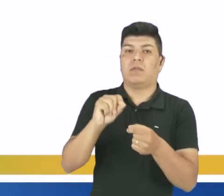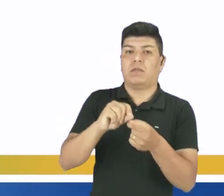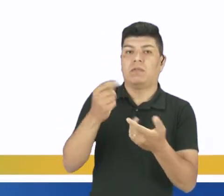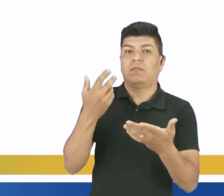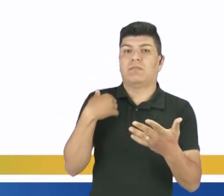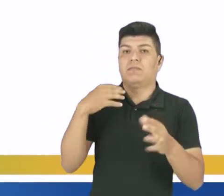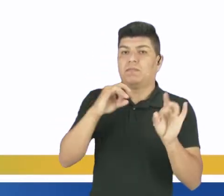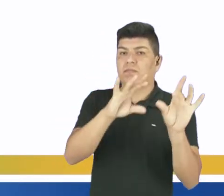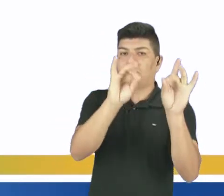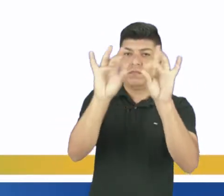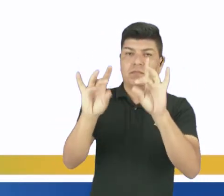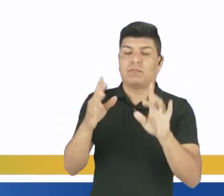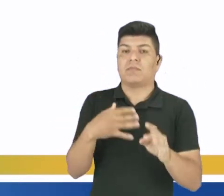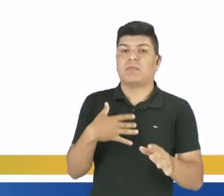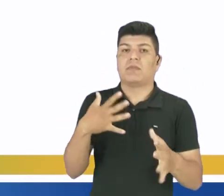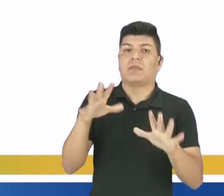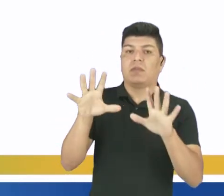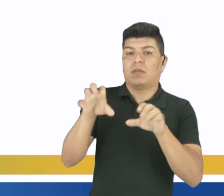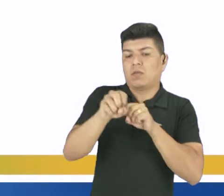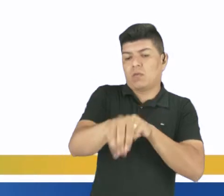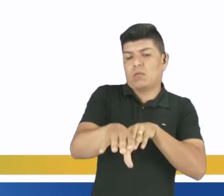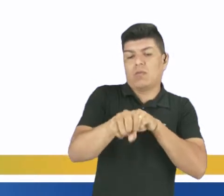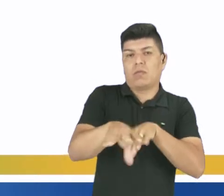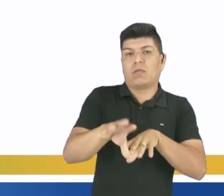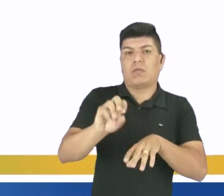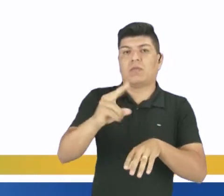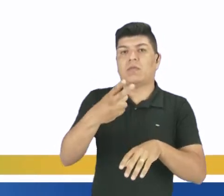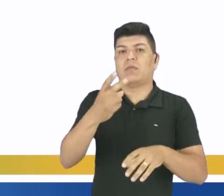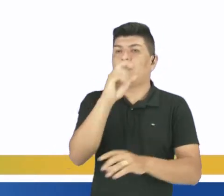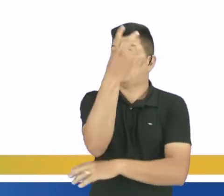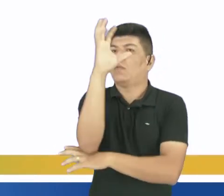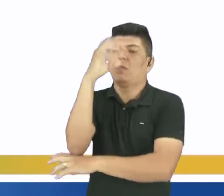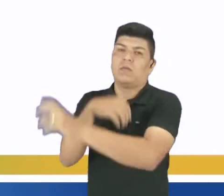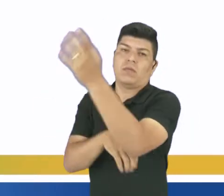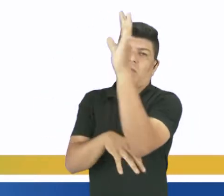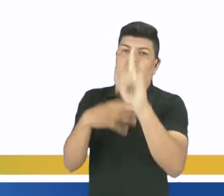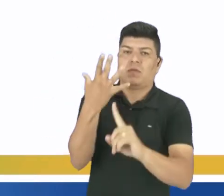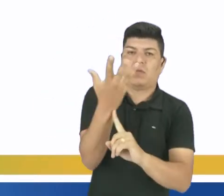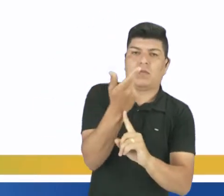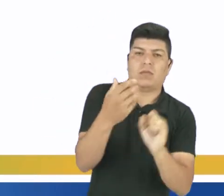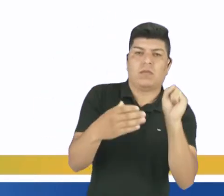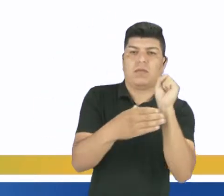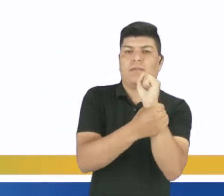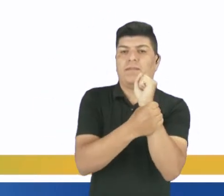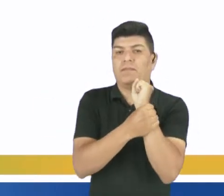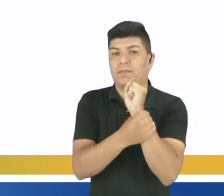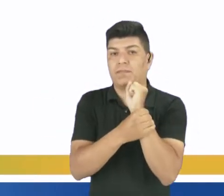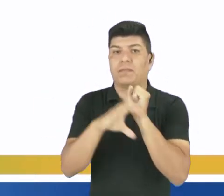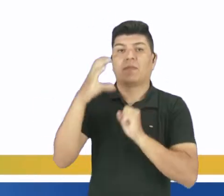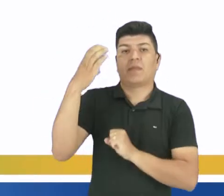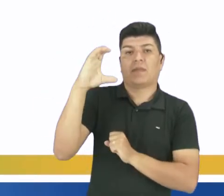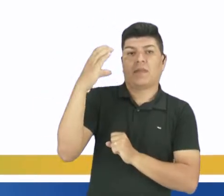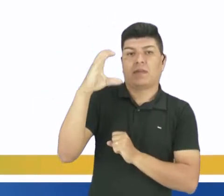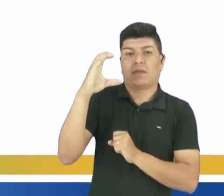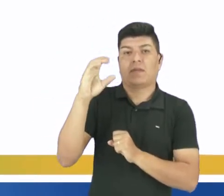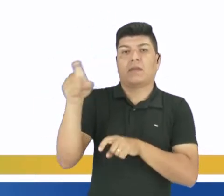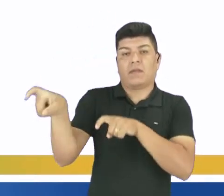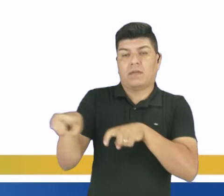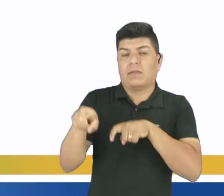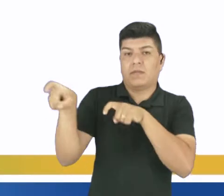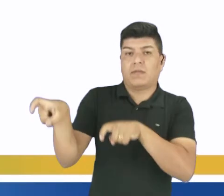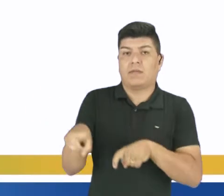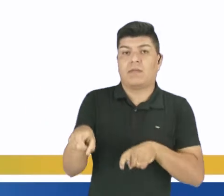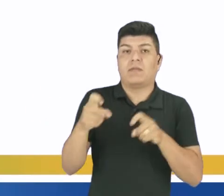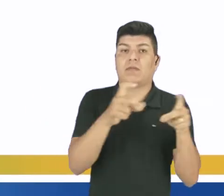tarefa específica, seja ela na educação, meio ambiente, arte, segurança, ciência,